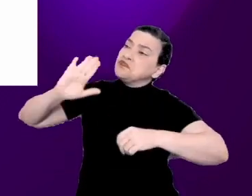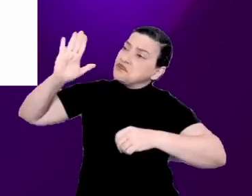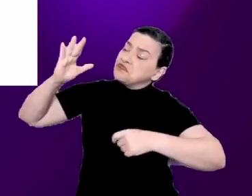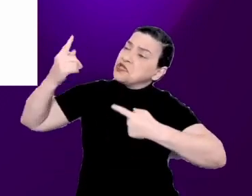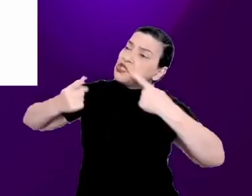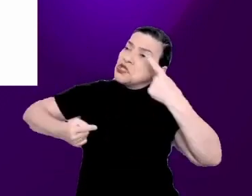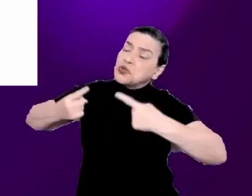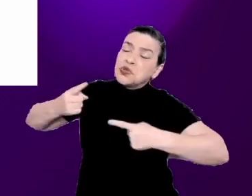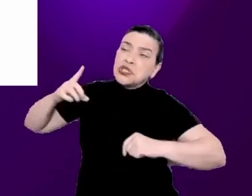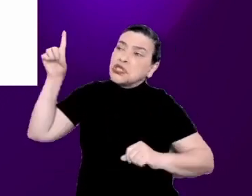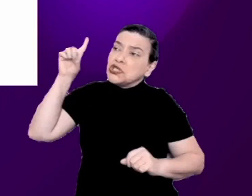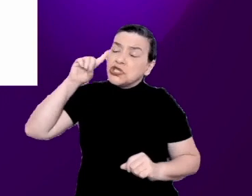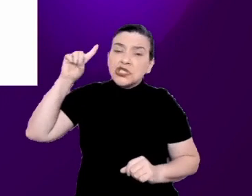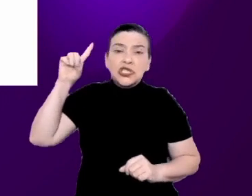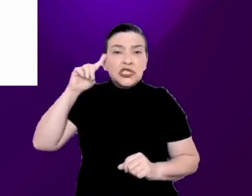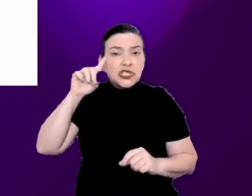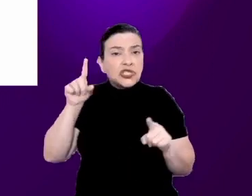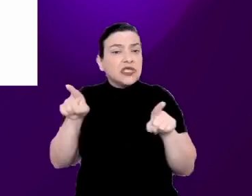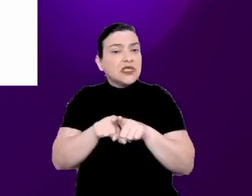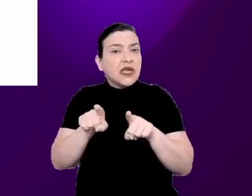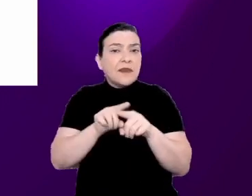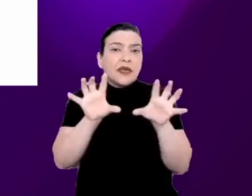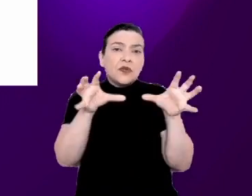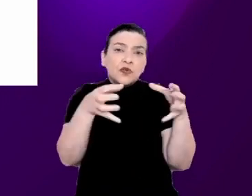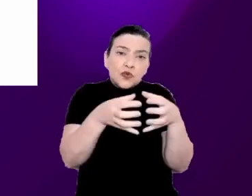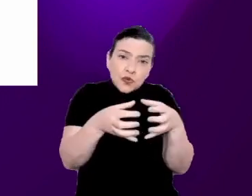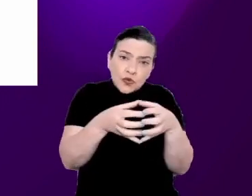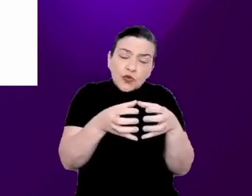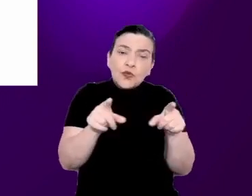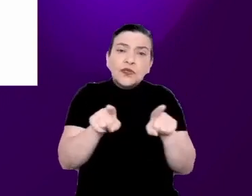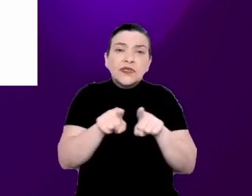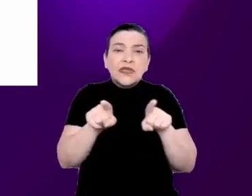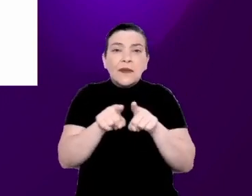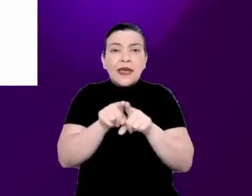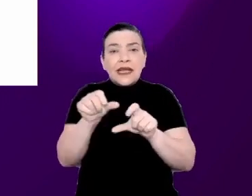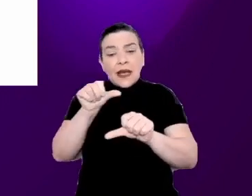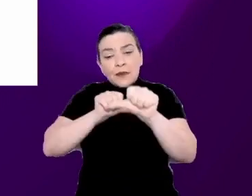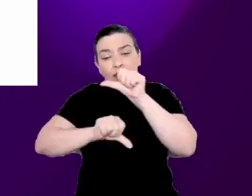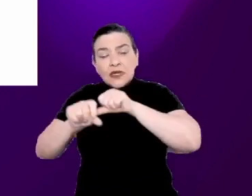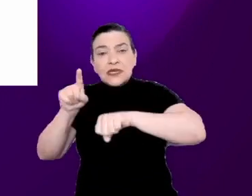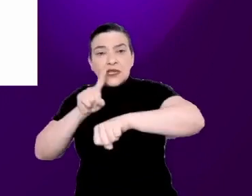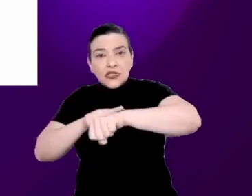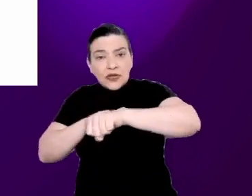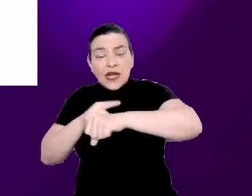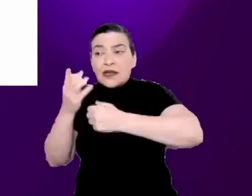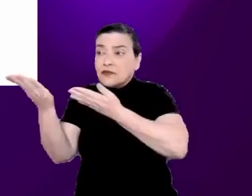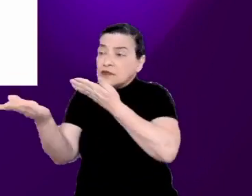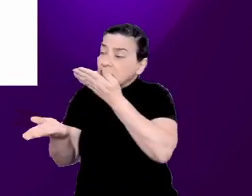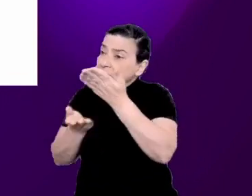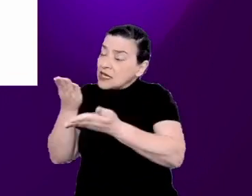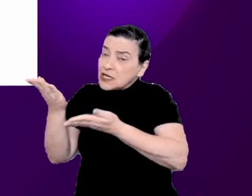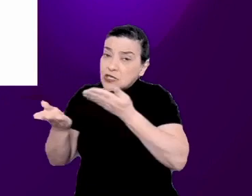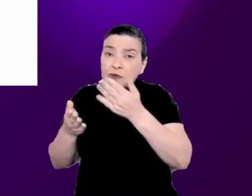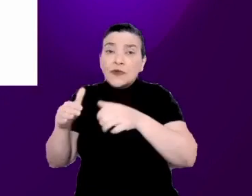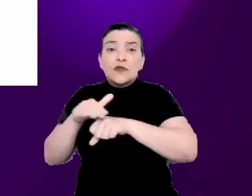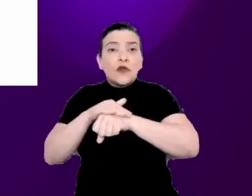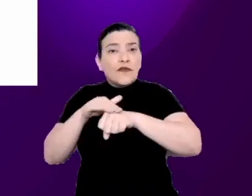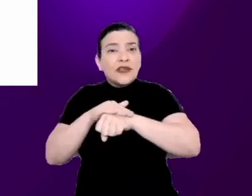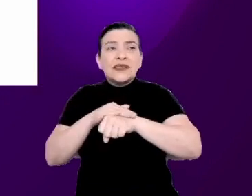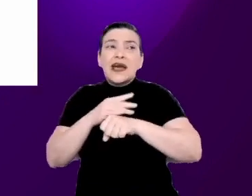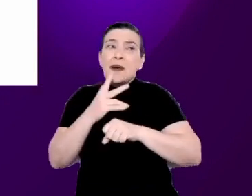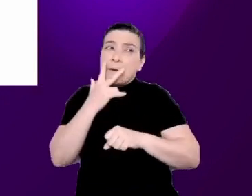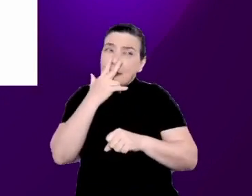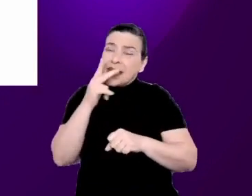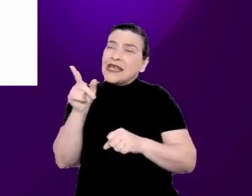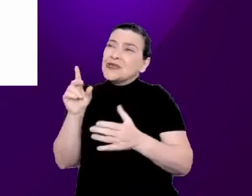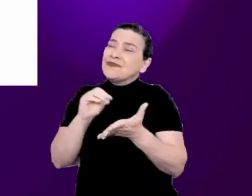dia a dia, discutir nos rounds, discutir nas passagens de plantão, discutir na visita médica, que tem algo que não está caminhando